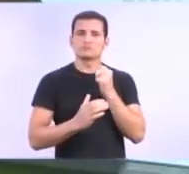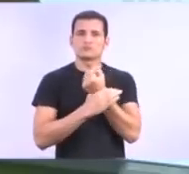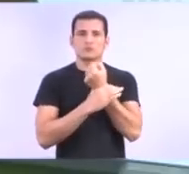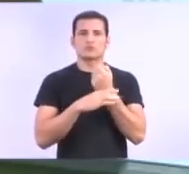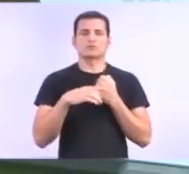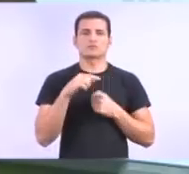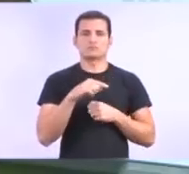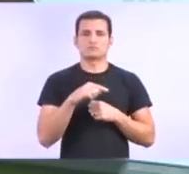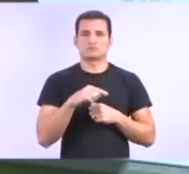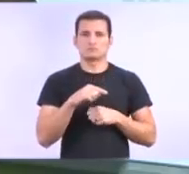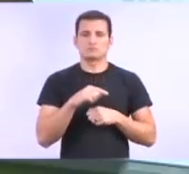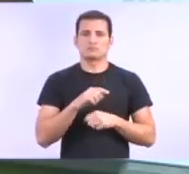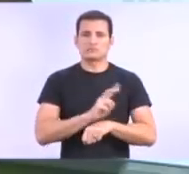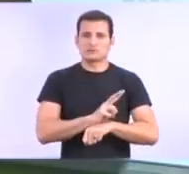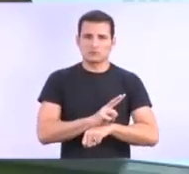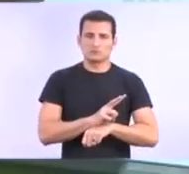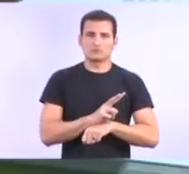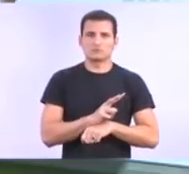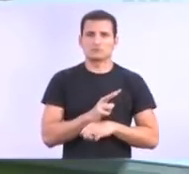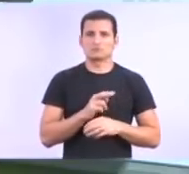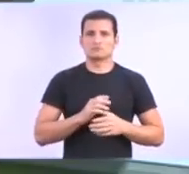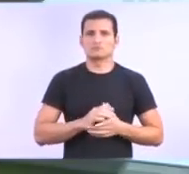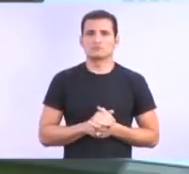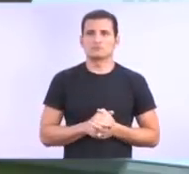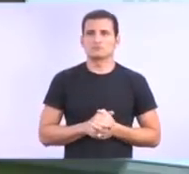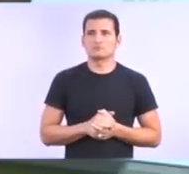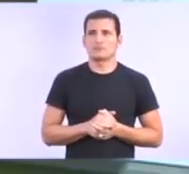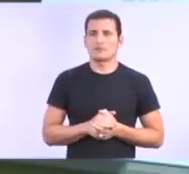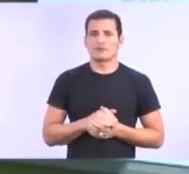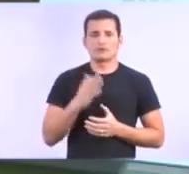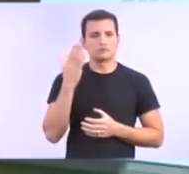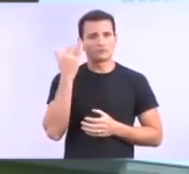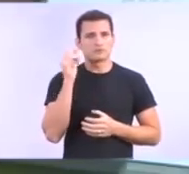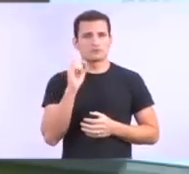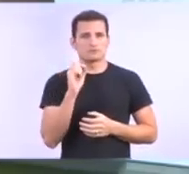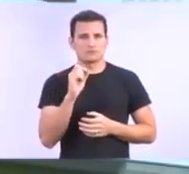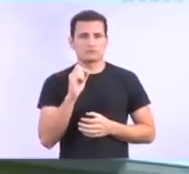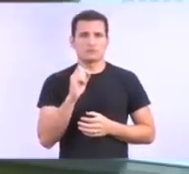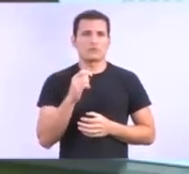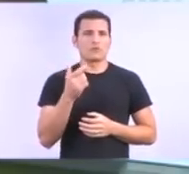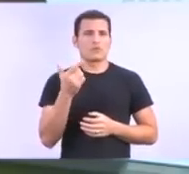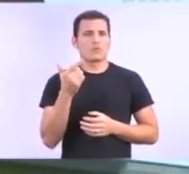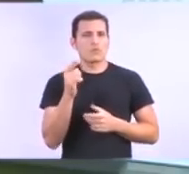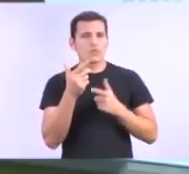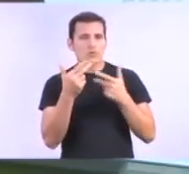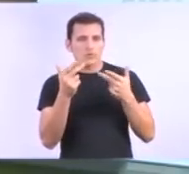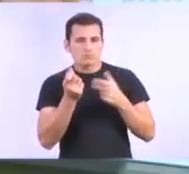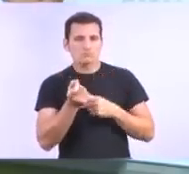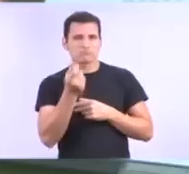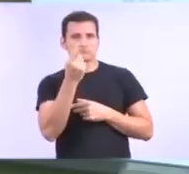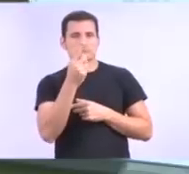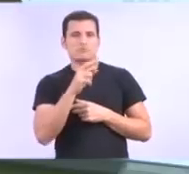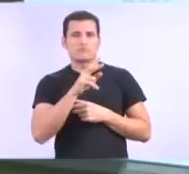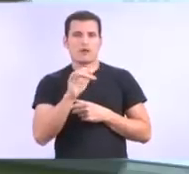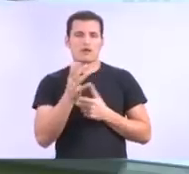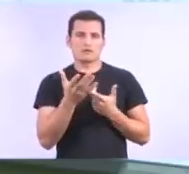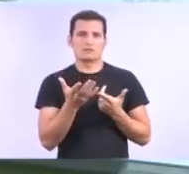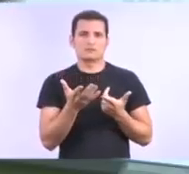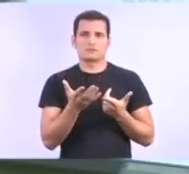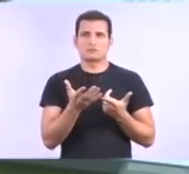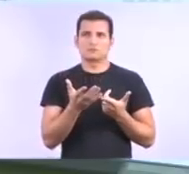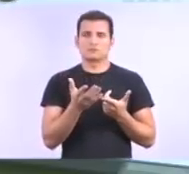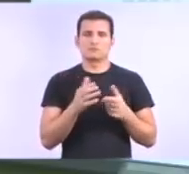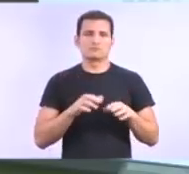poder garantir a consistência da minha classe, para eu saber que nenhum valor estranho àquela classe vai ser passado por